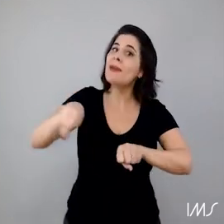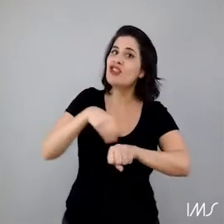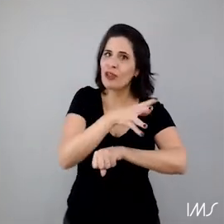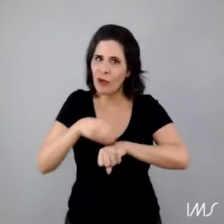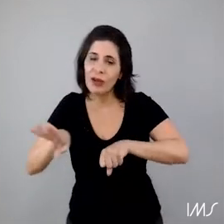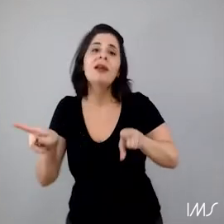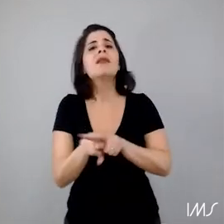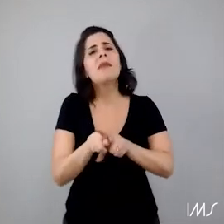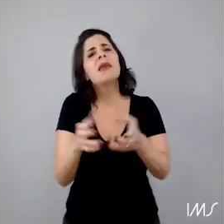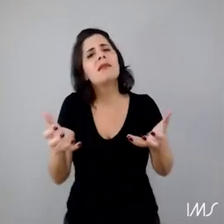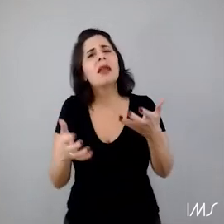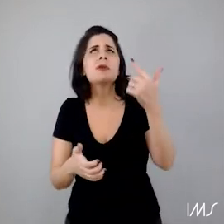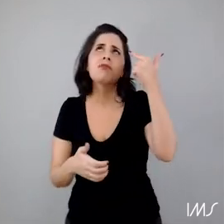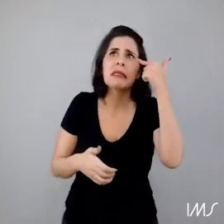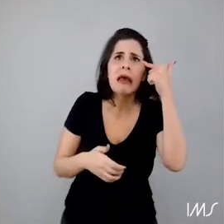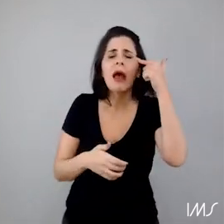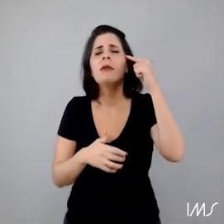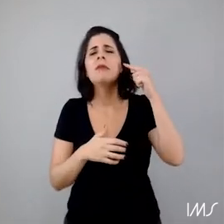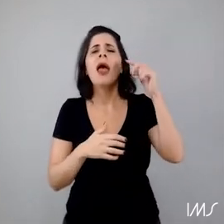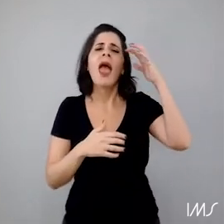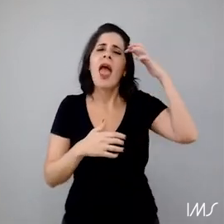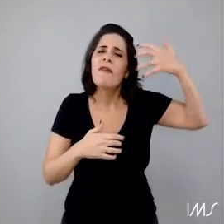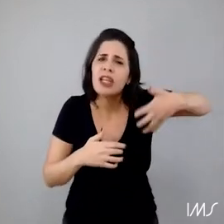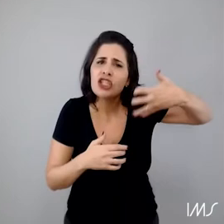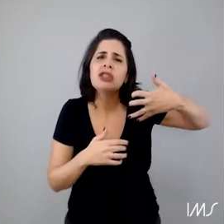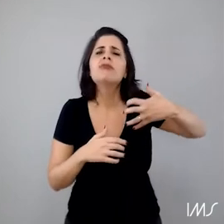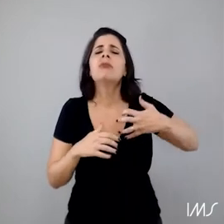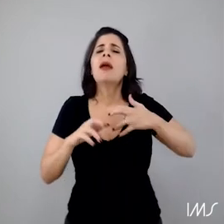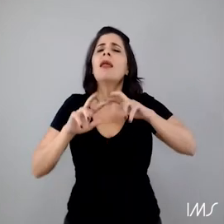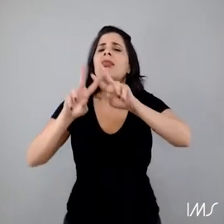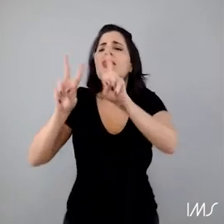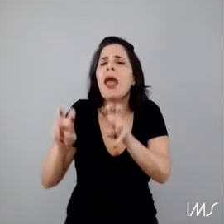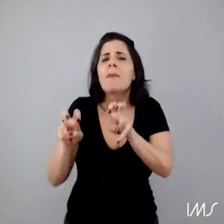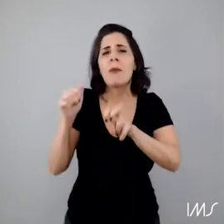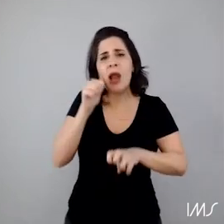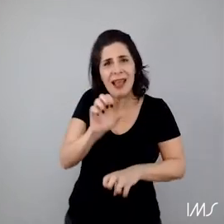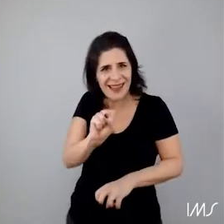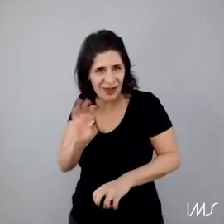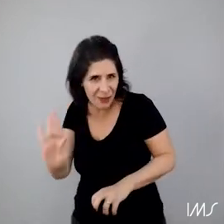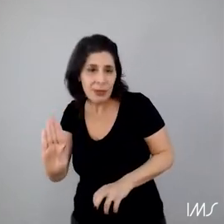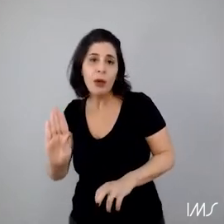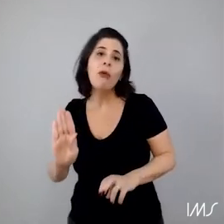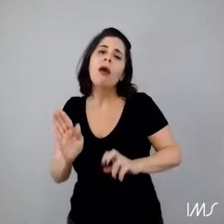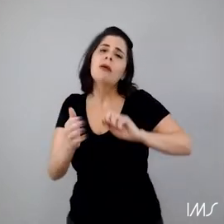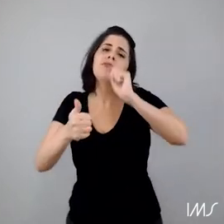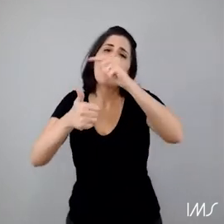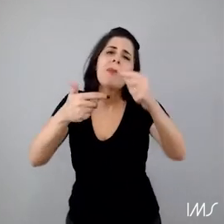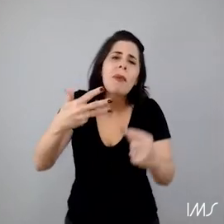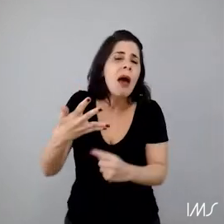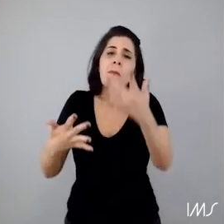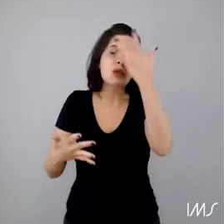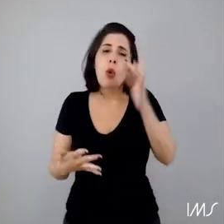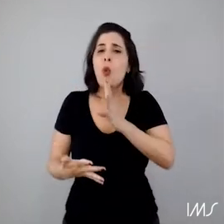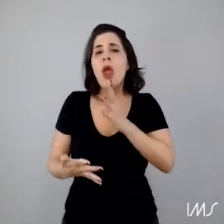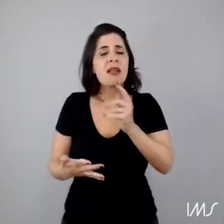e contextualizar e interrogar aspectos da produção ainda muito desconhecida de Estefânia. Aproveito para agradecer a Alessandra por sua